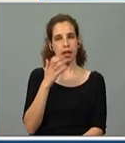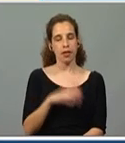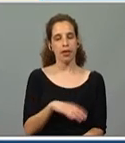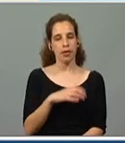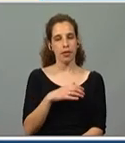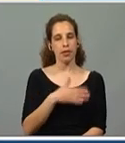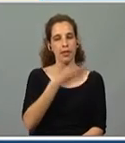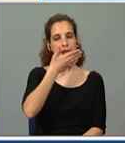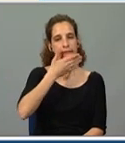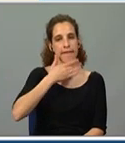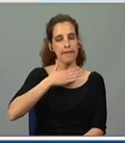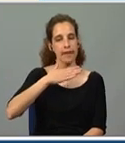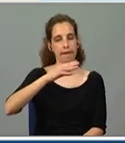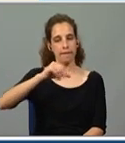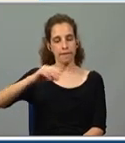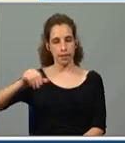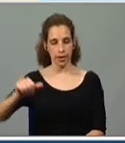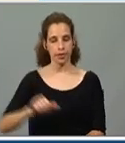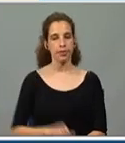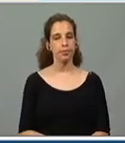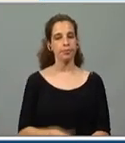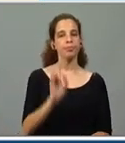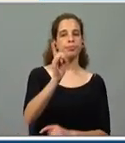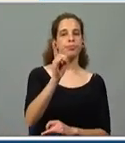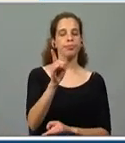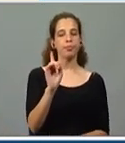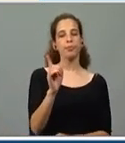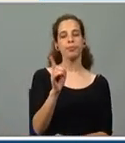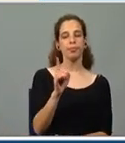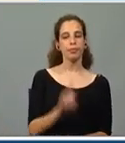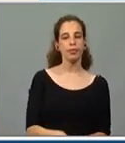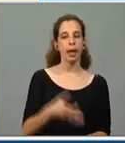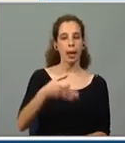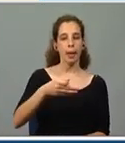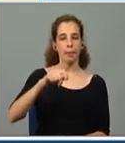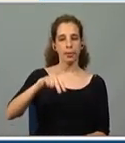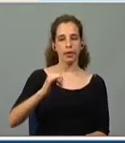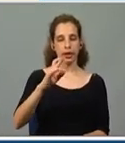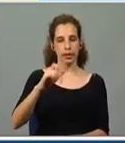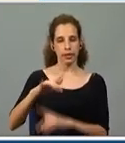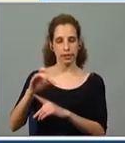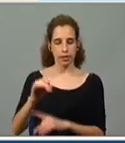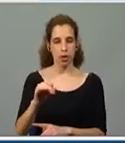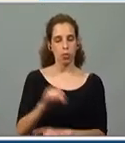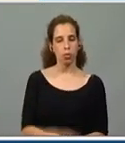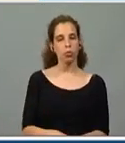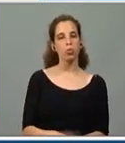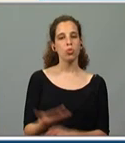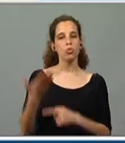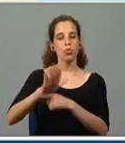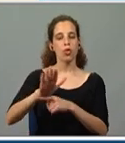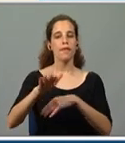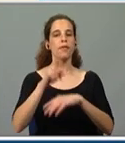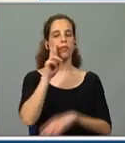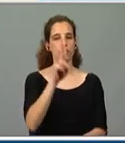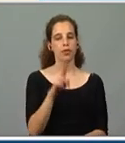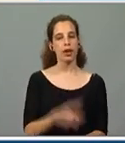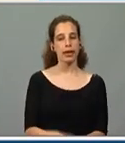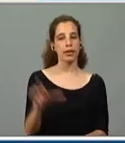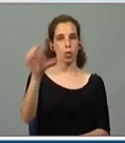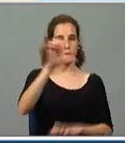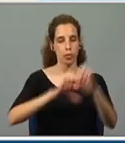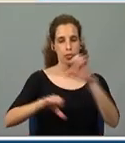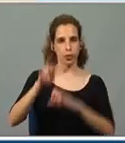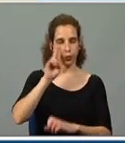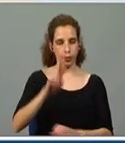partículas de maior dimensão para o bolo, e aqui a peneiração, um exemplo que vamos ver no ensaio em laboratório. Vamos